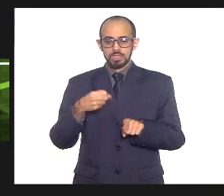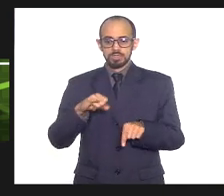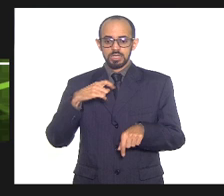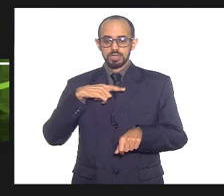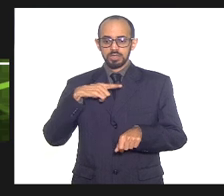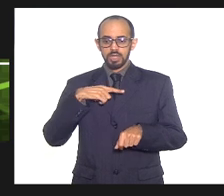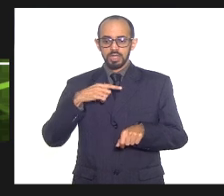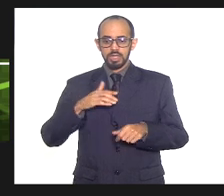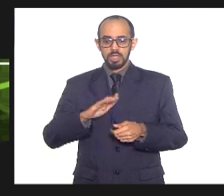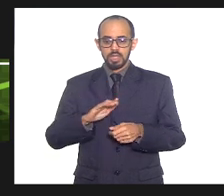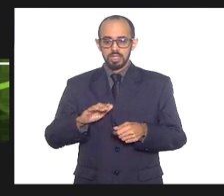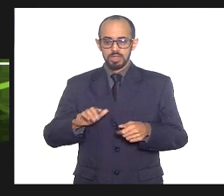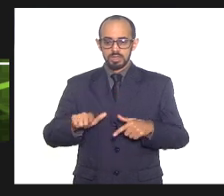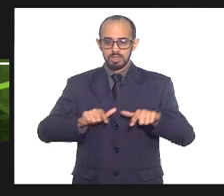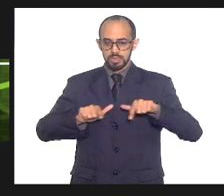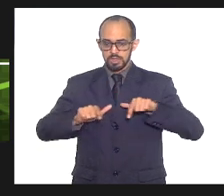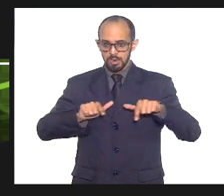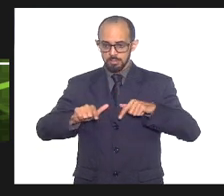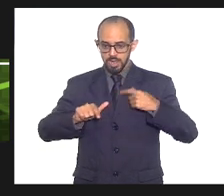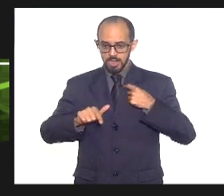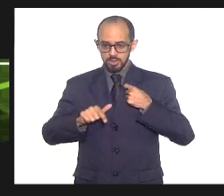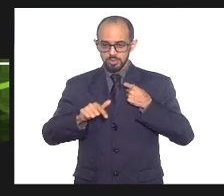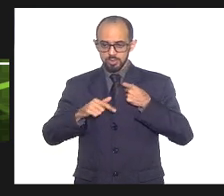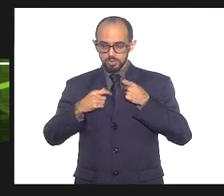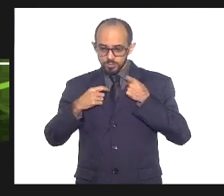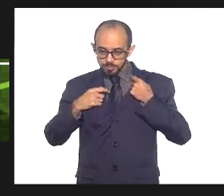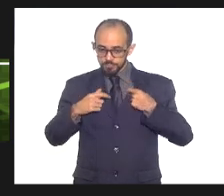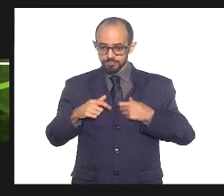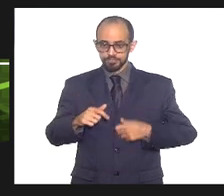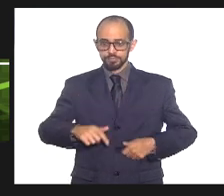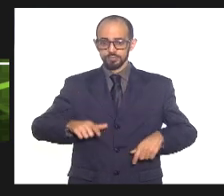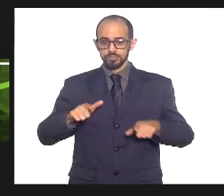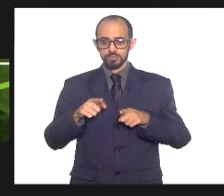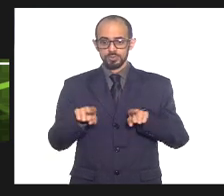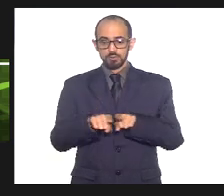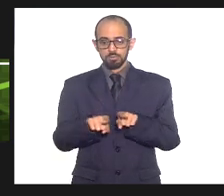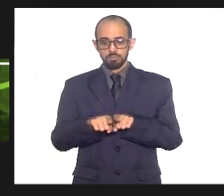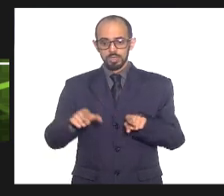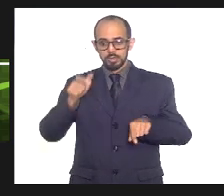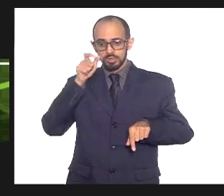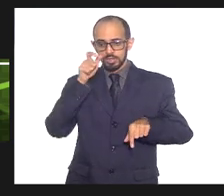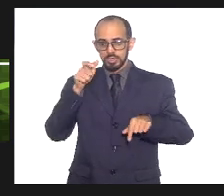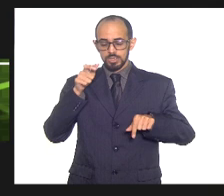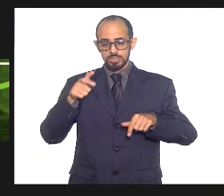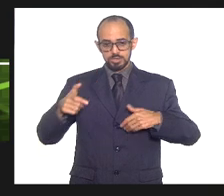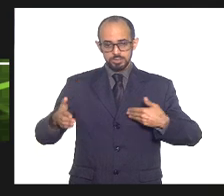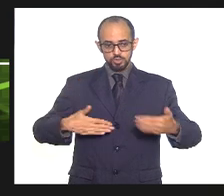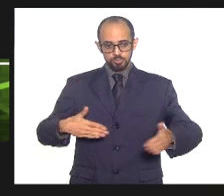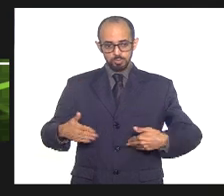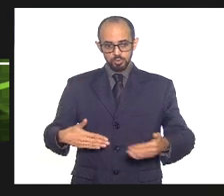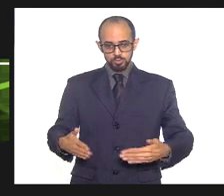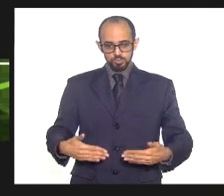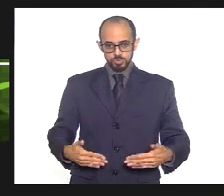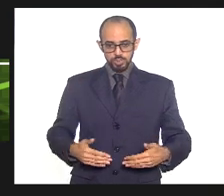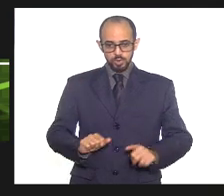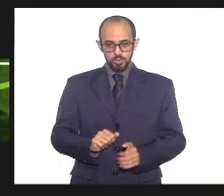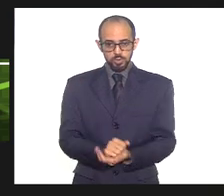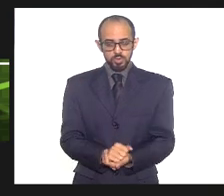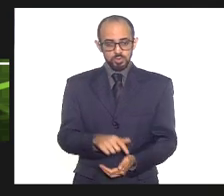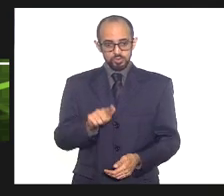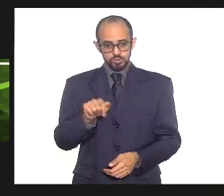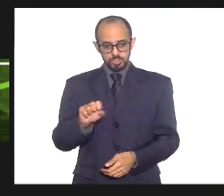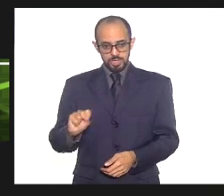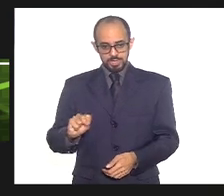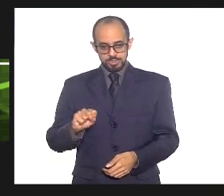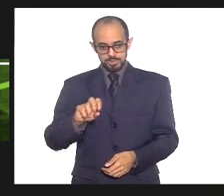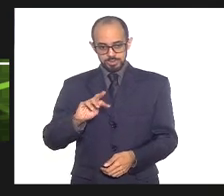algum trabalho, alguma expectativa e volumes suficientes do gás hélio que poderia estar